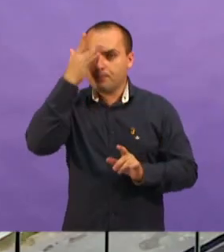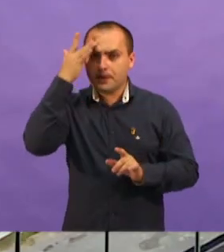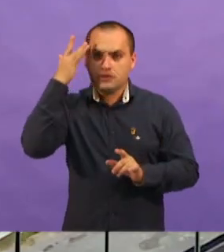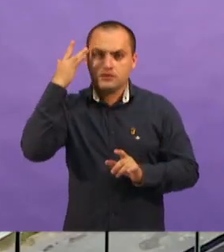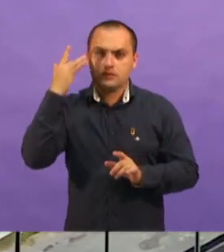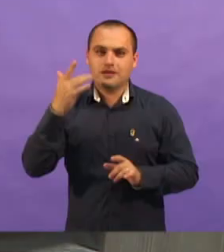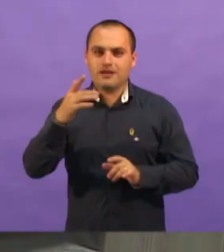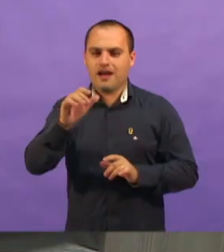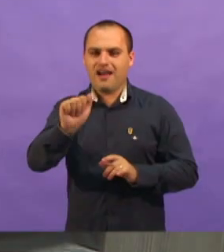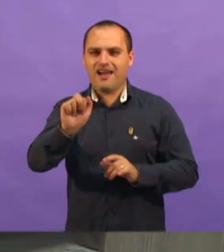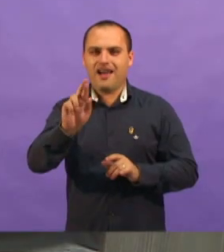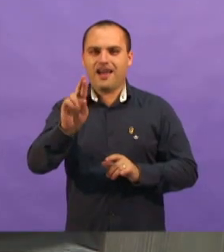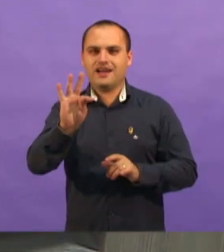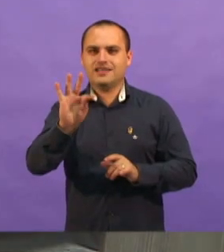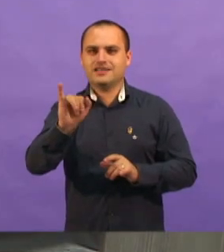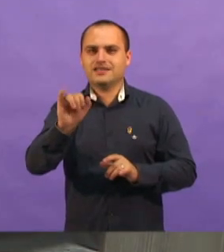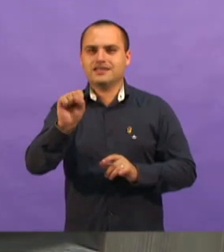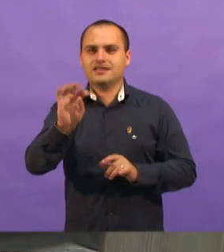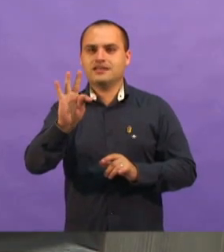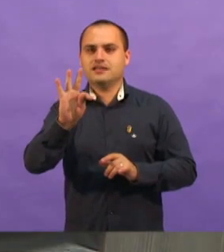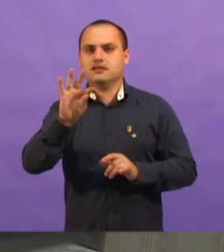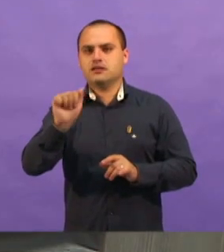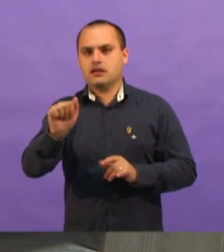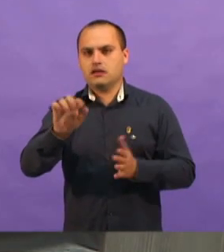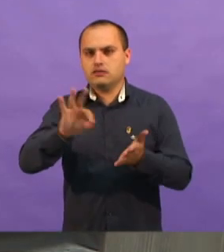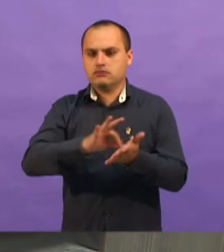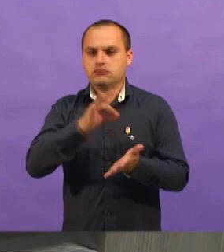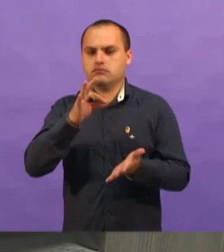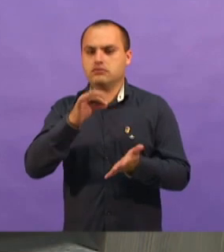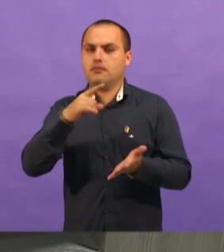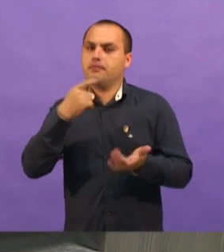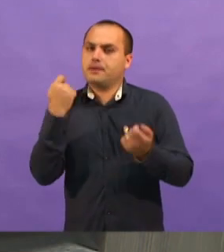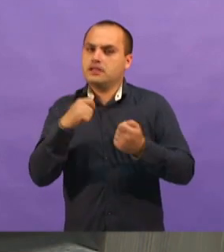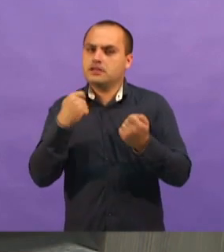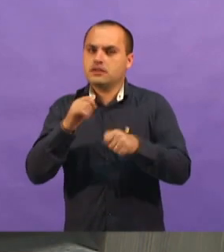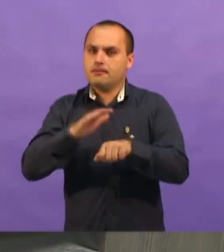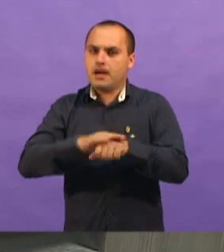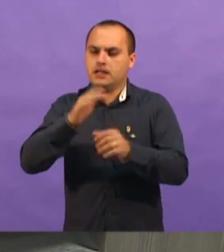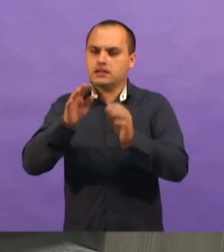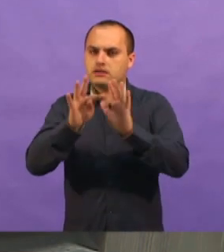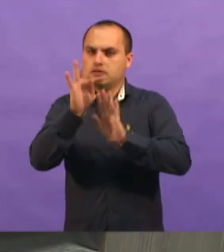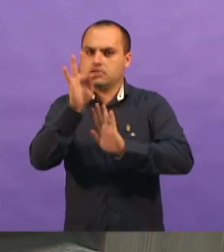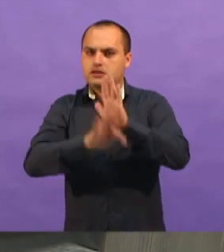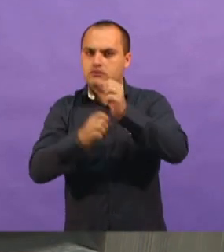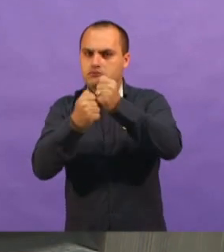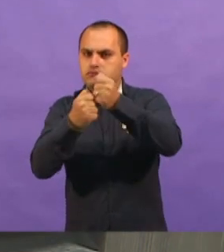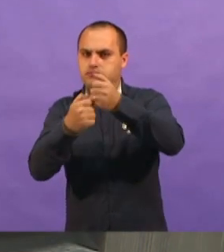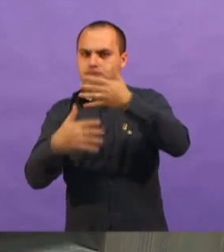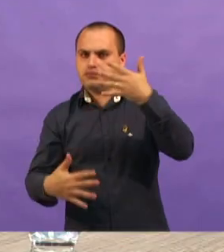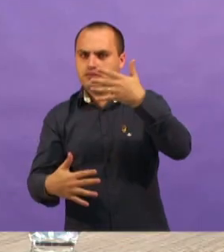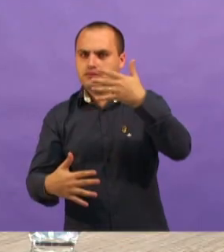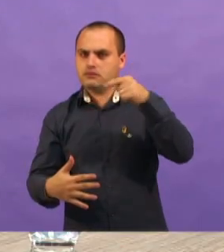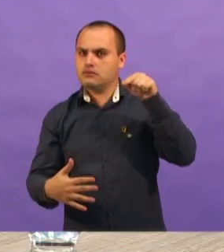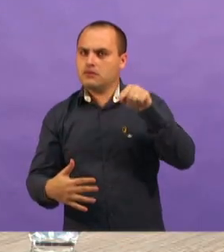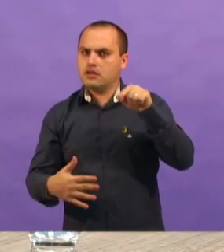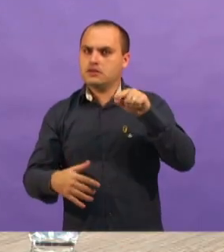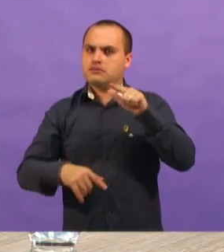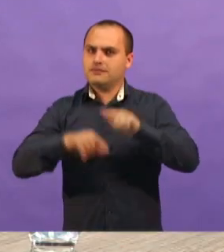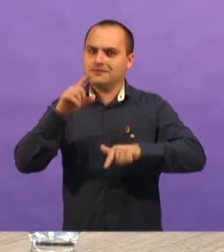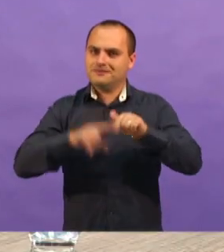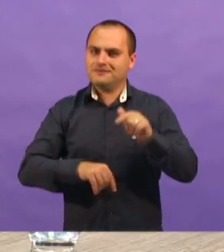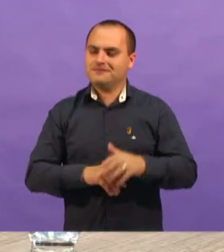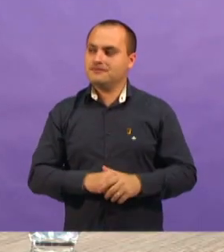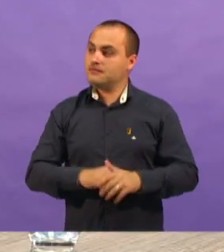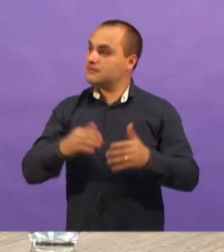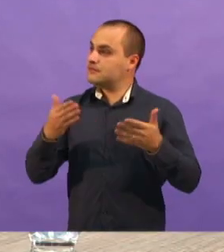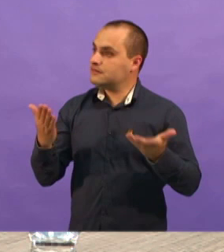eu preciso ter esse critério, né? Da cientificidade desse material. Bom, nós vamos fazer mais